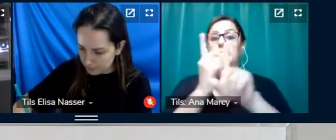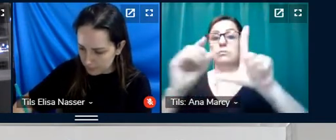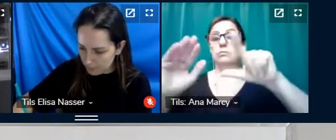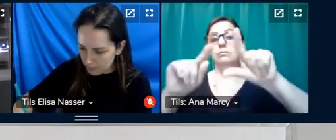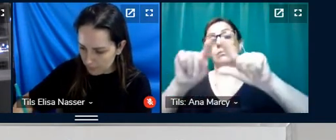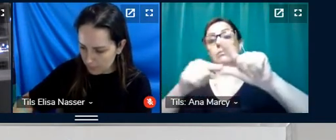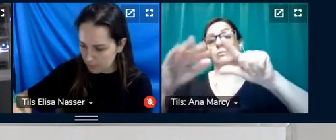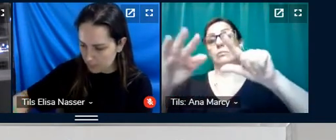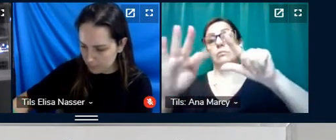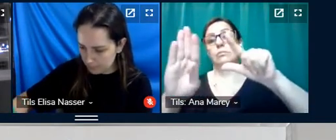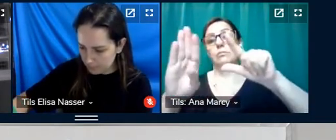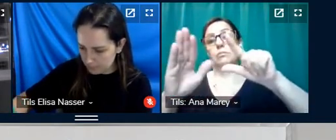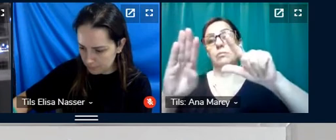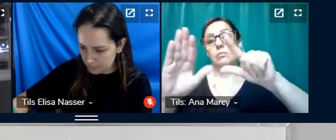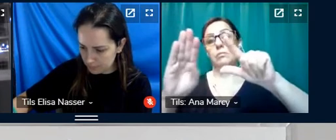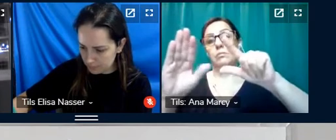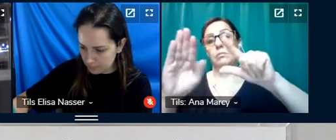Tem que achar.